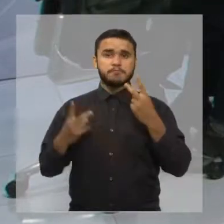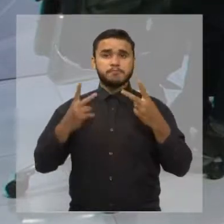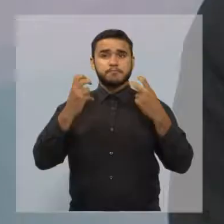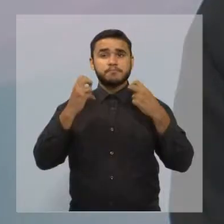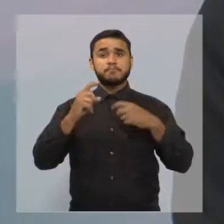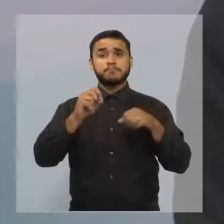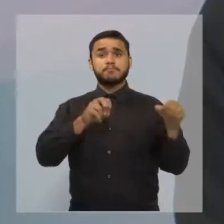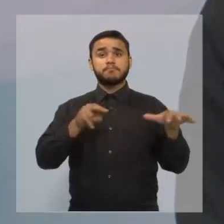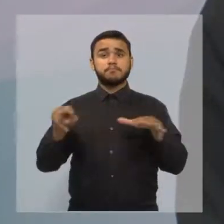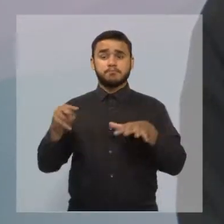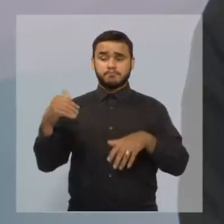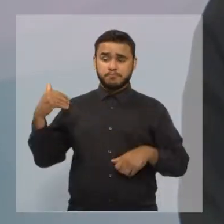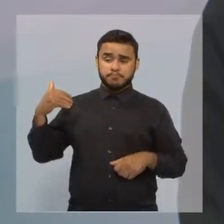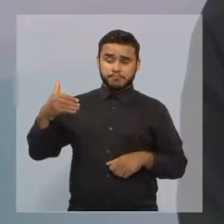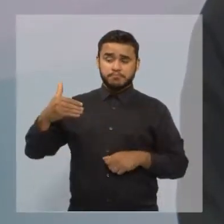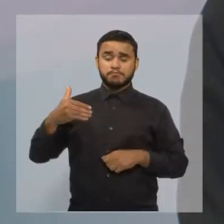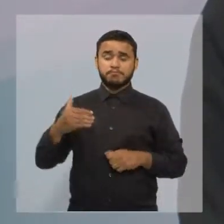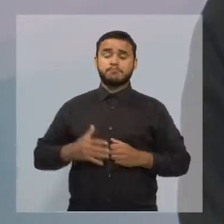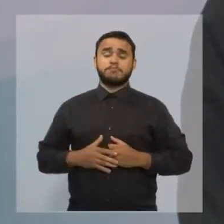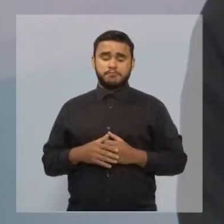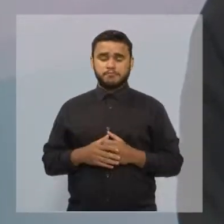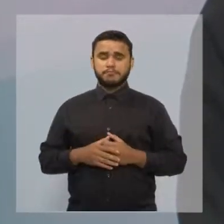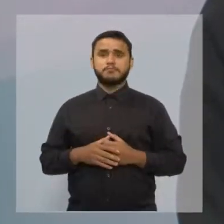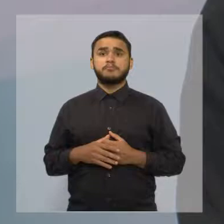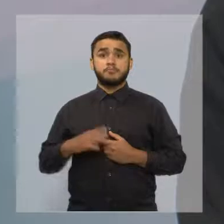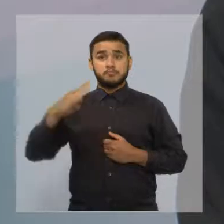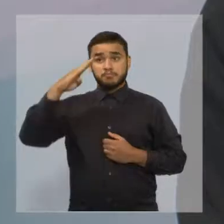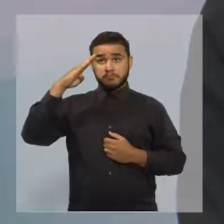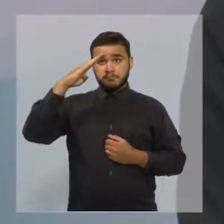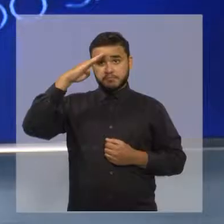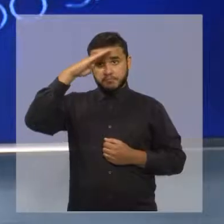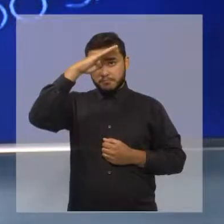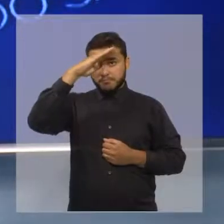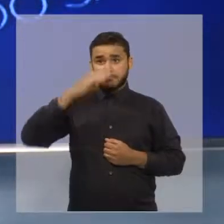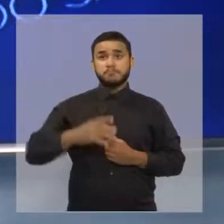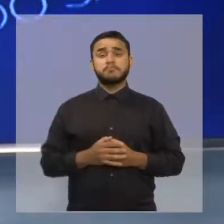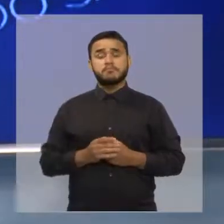Também na semana que passou, o presidente Jair Bolsonaro,